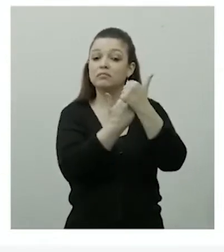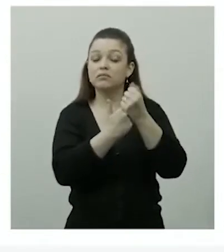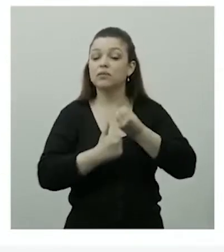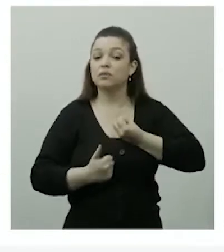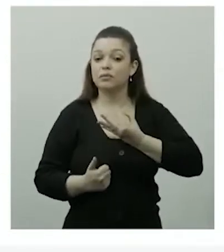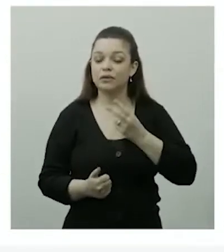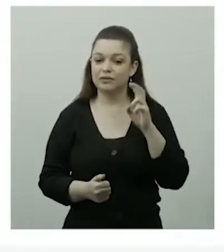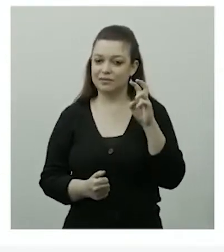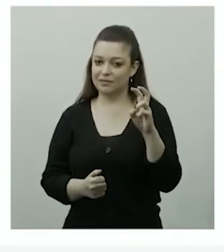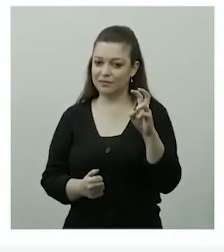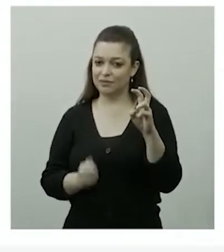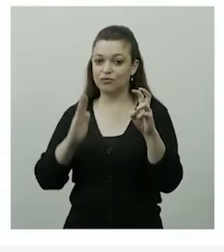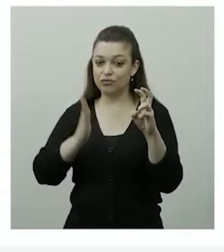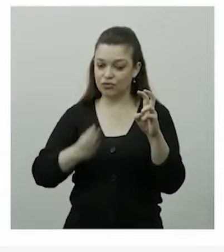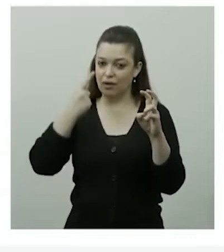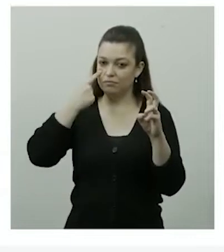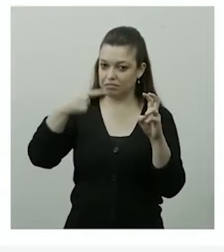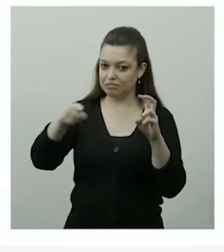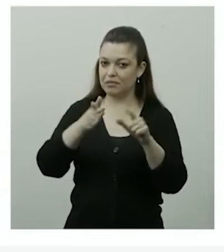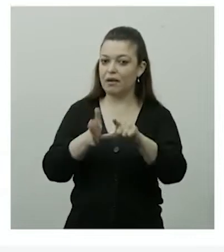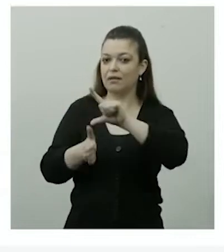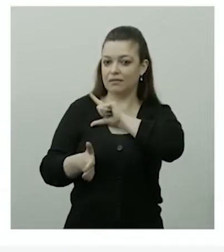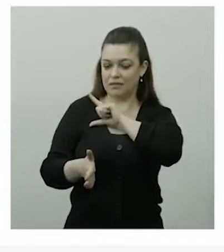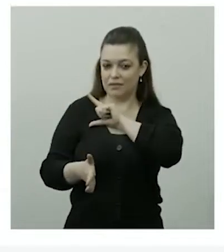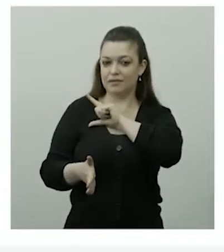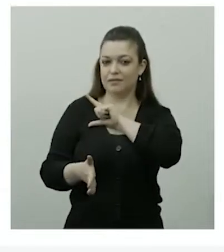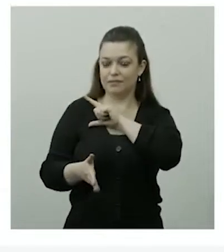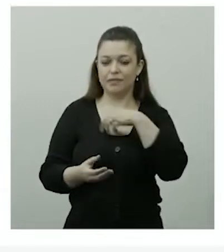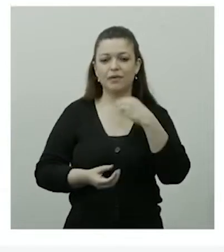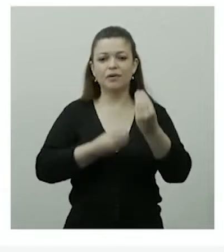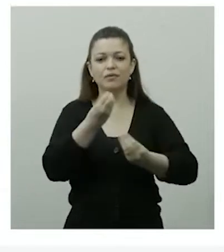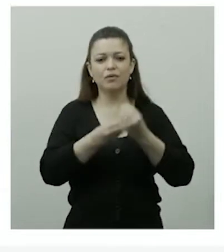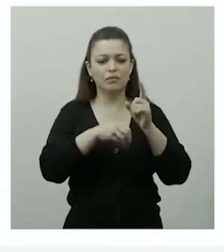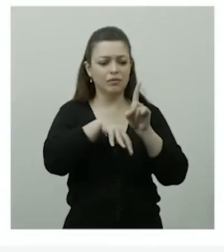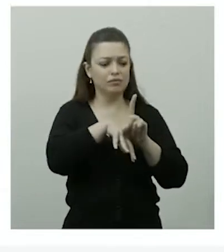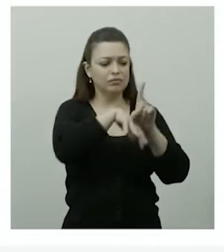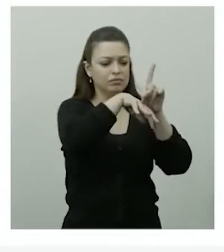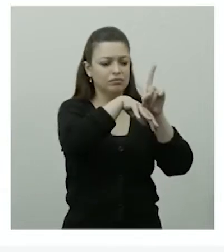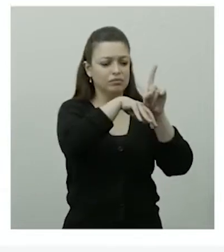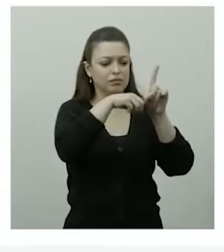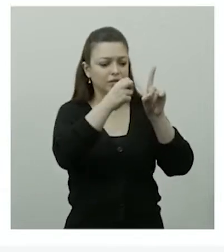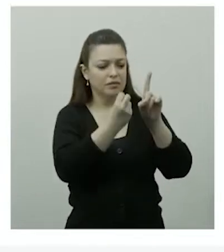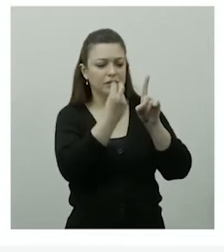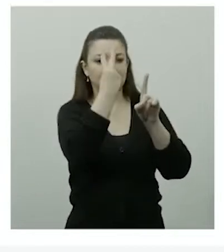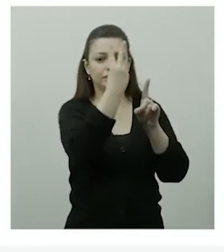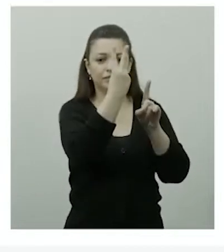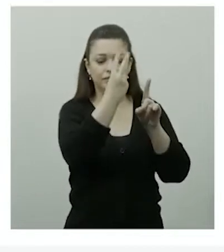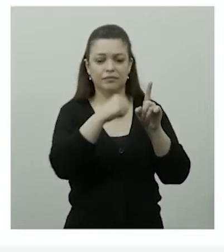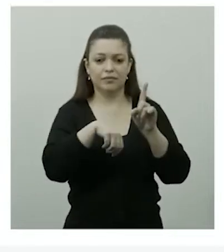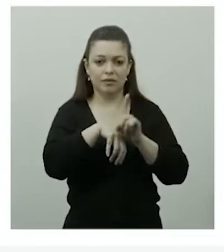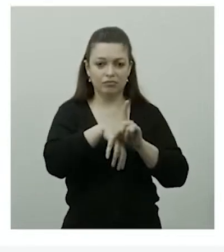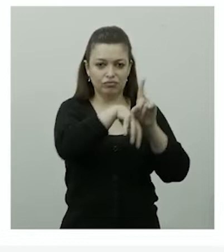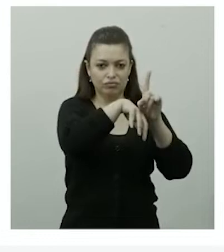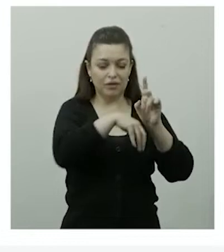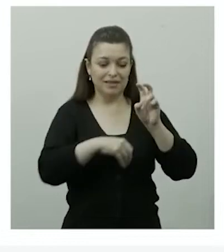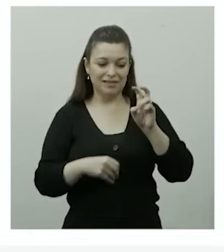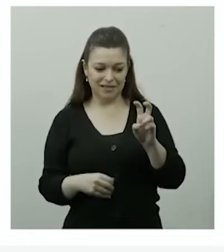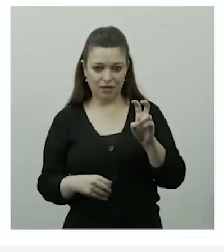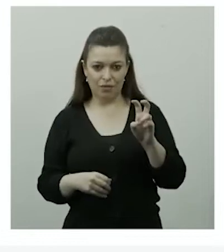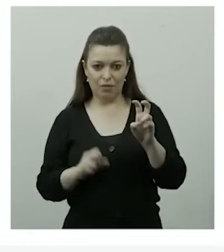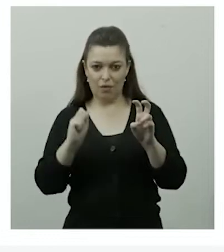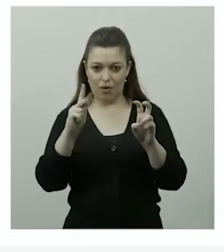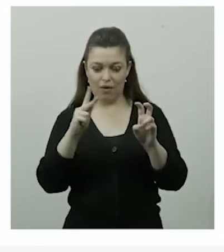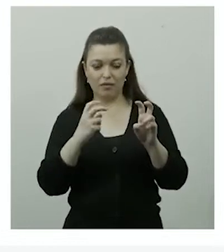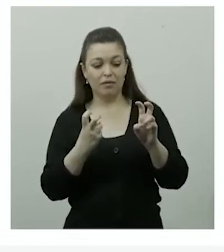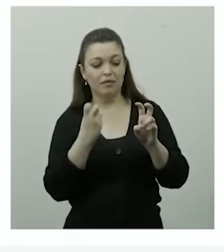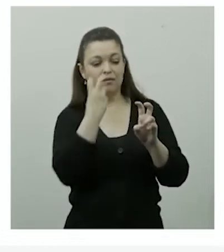5, certo? Mas ele elevado a 2, ou ao quadrado, que a gente também pode falar, né? Quanto será que vai